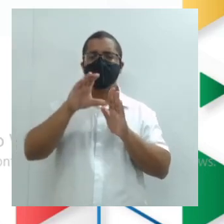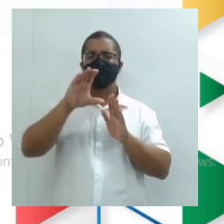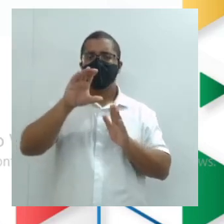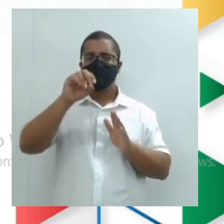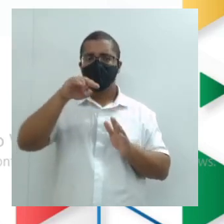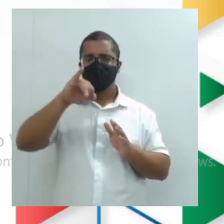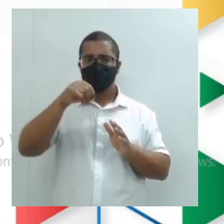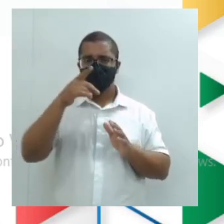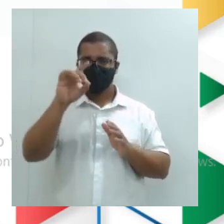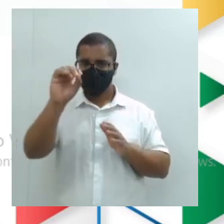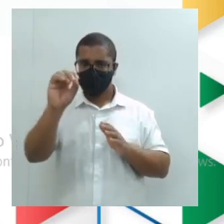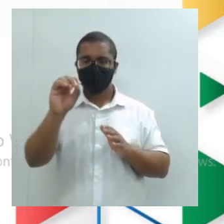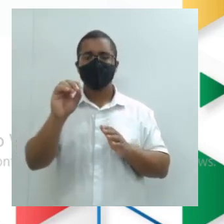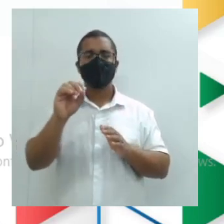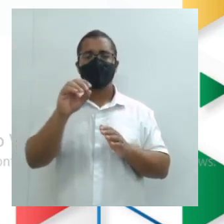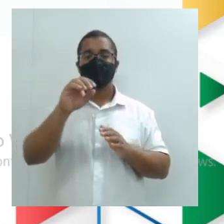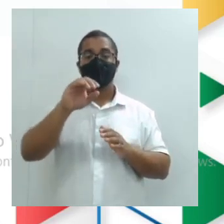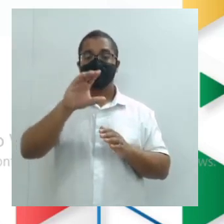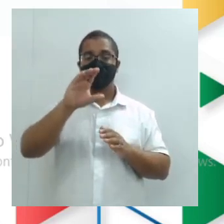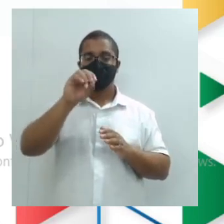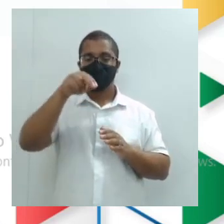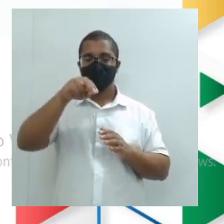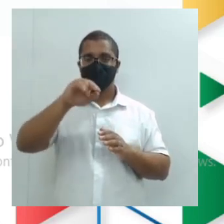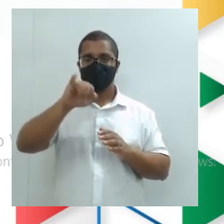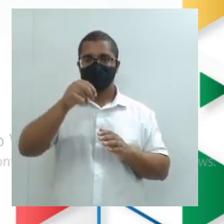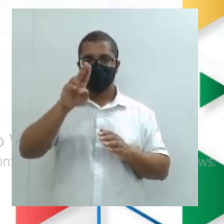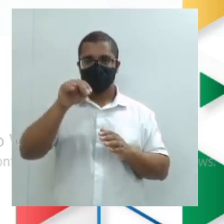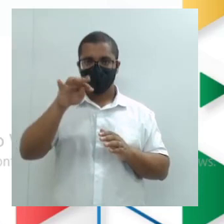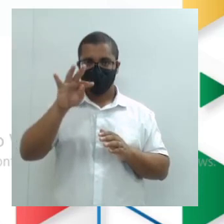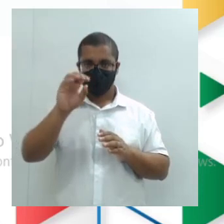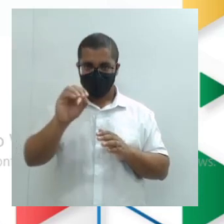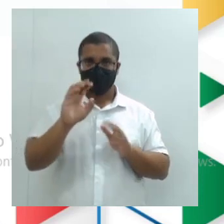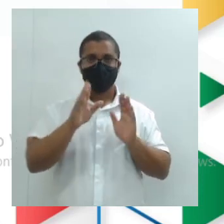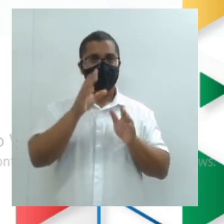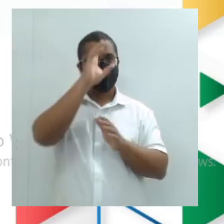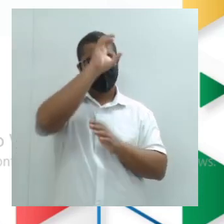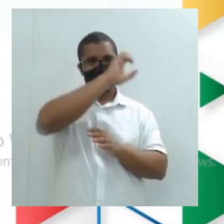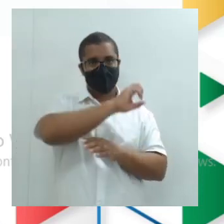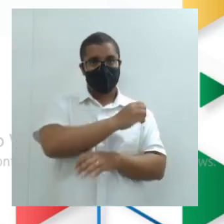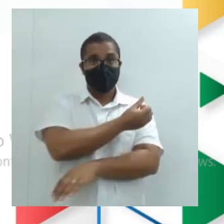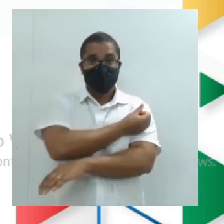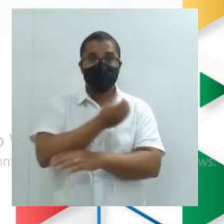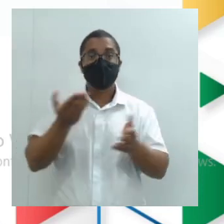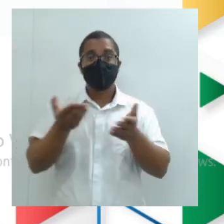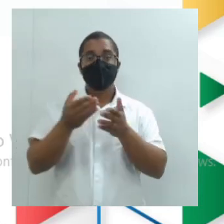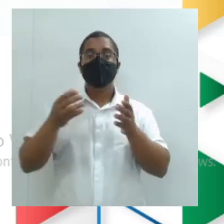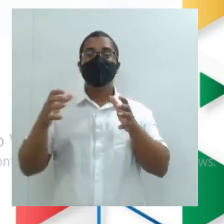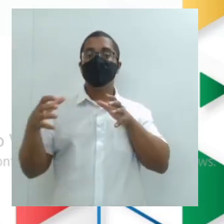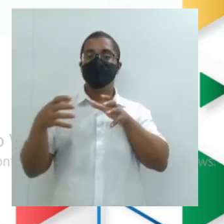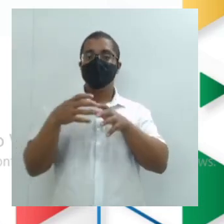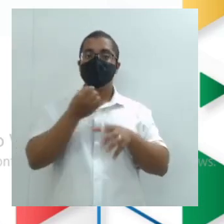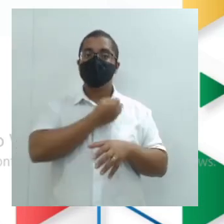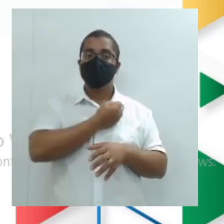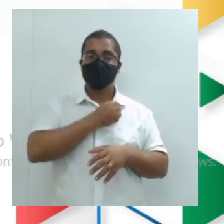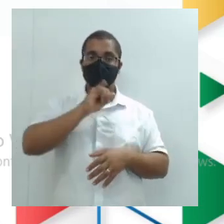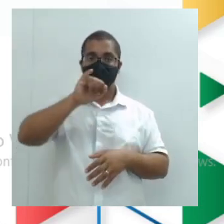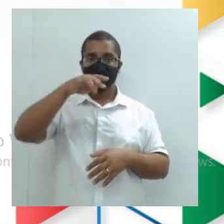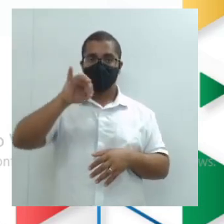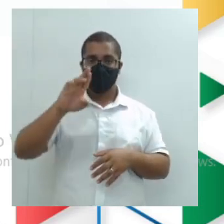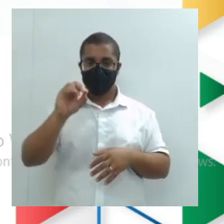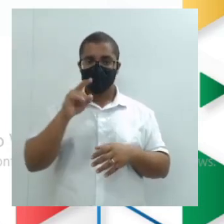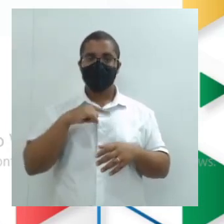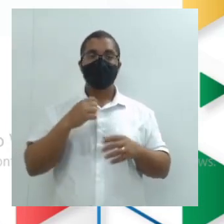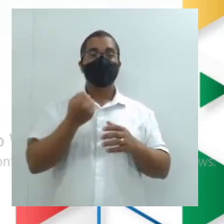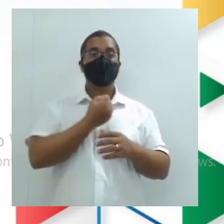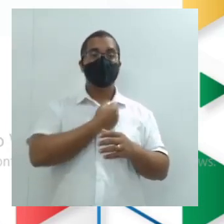no sexto ano, nos números naturais, e agora a gente está indo para os números inteiros que trabalham, tá? Valores positivos e